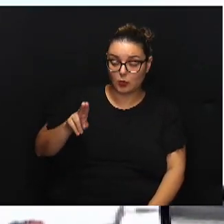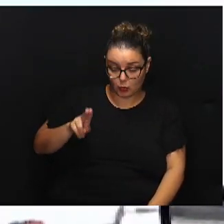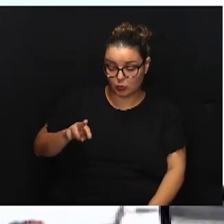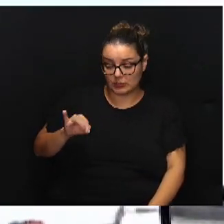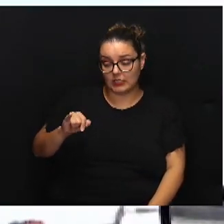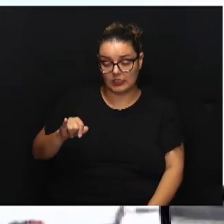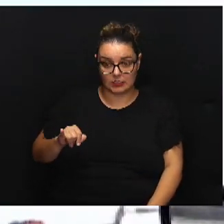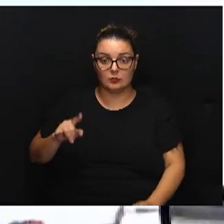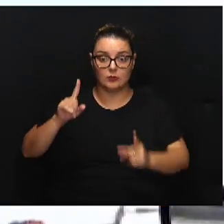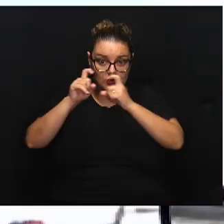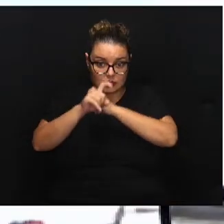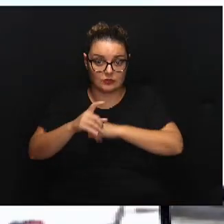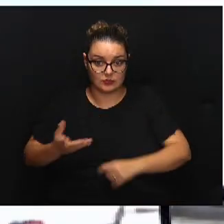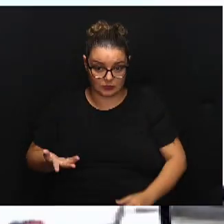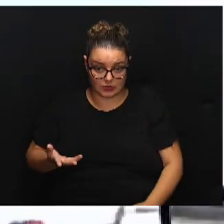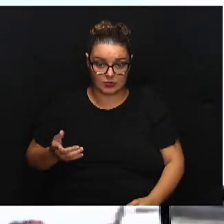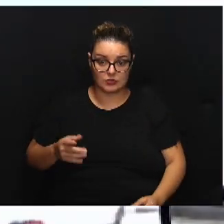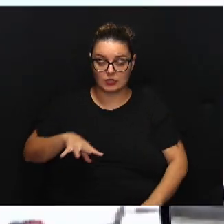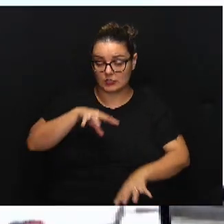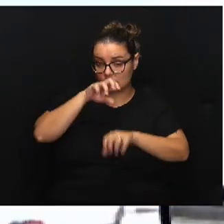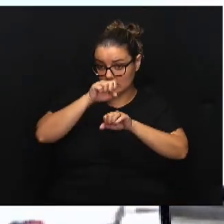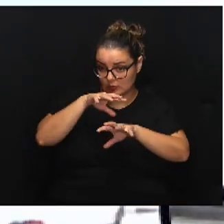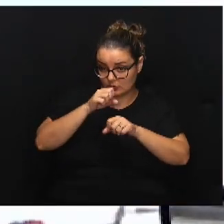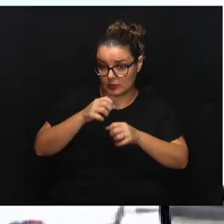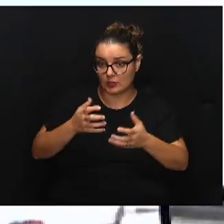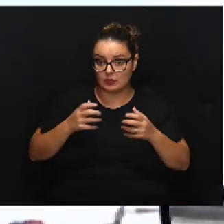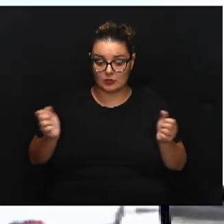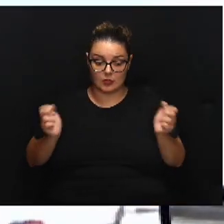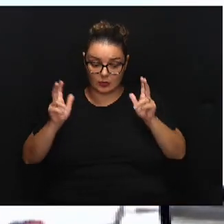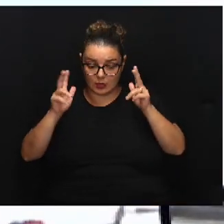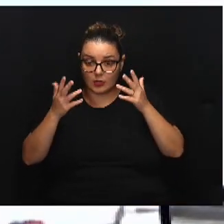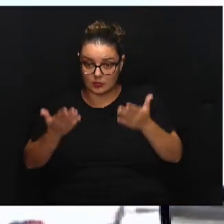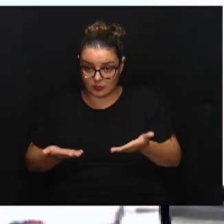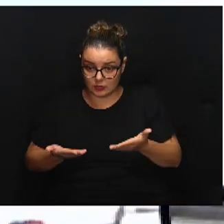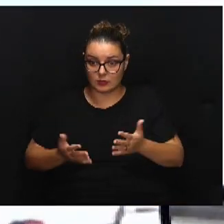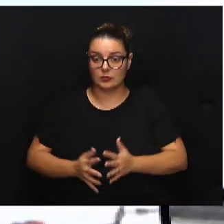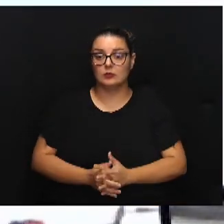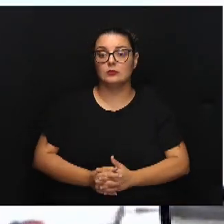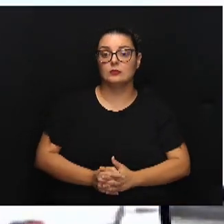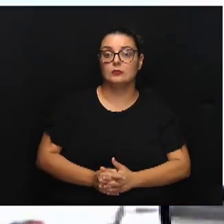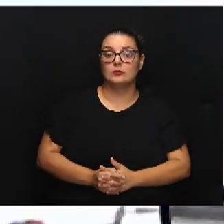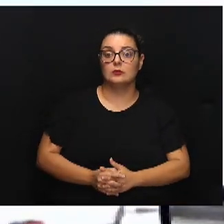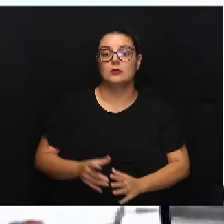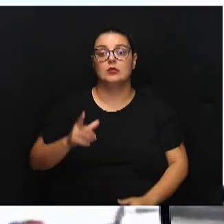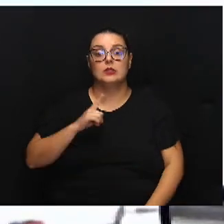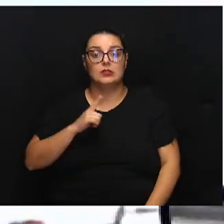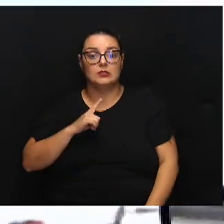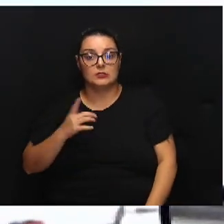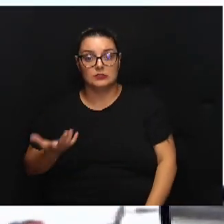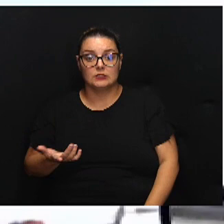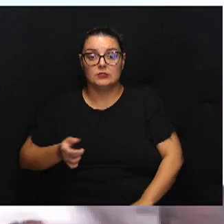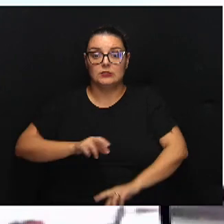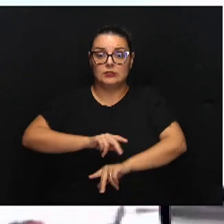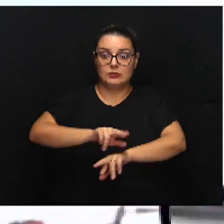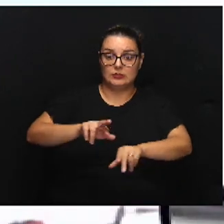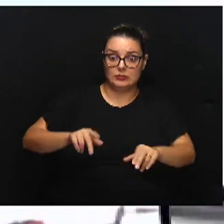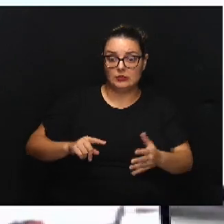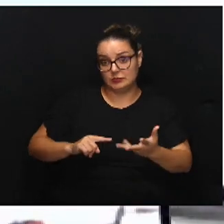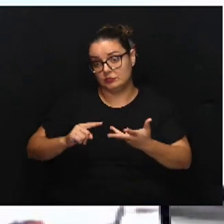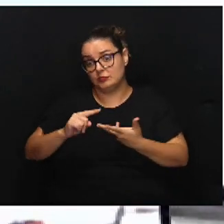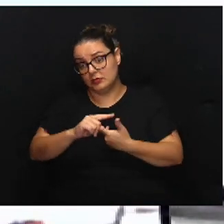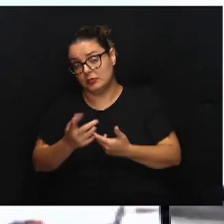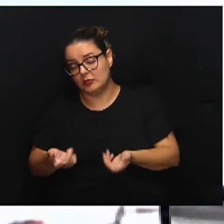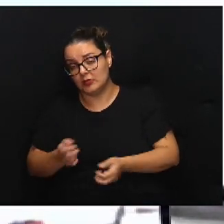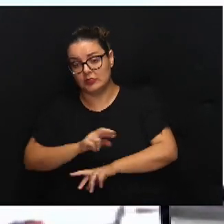dificuldade respiratória. Então, eu queria chamar a atenção para a existência de vários fatores, vamos dizer